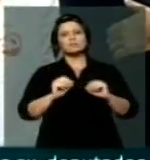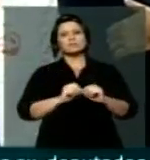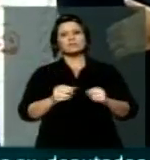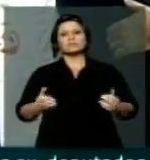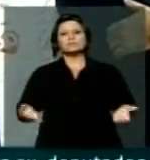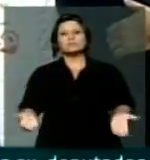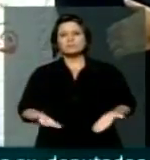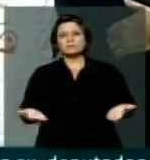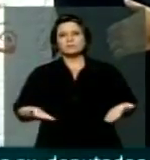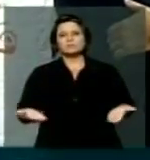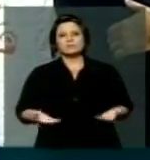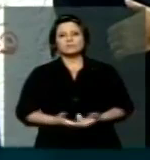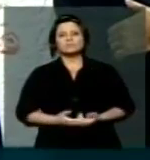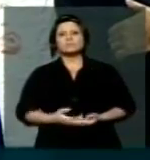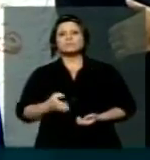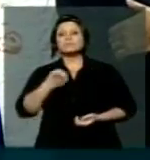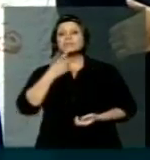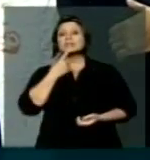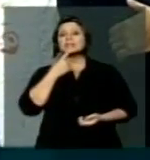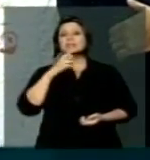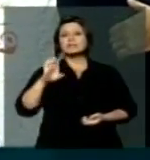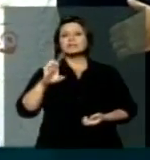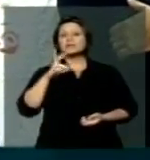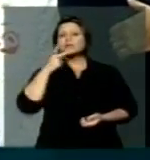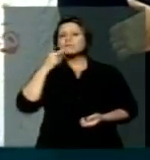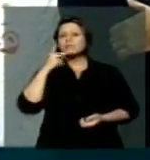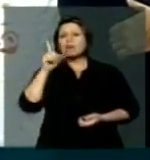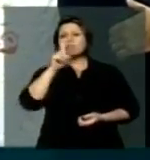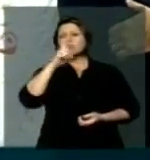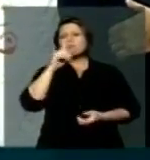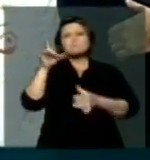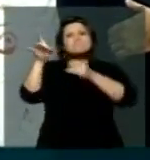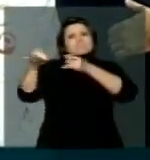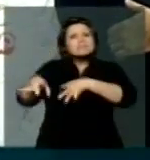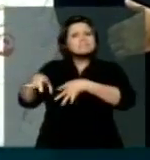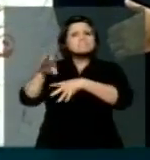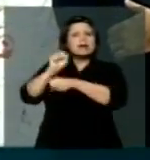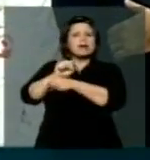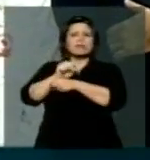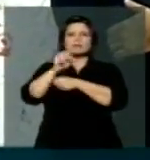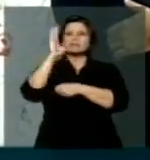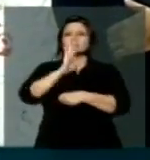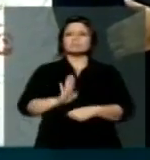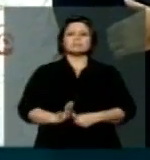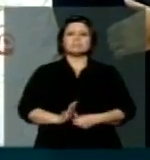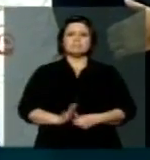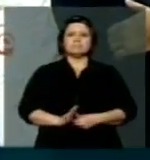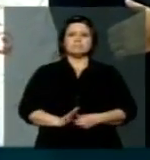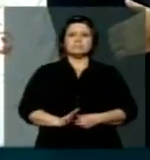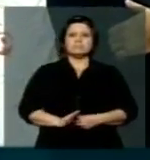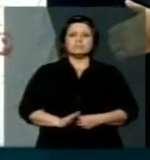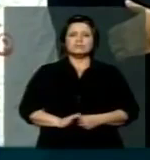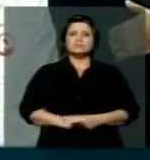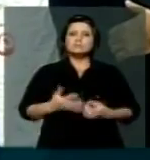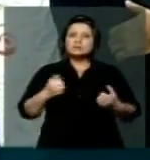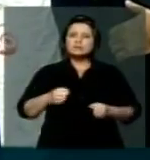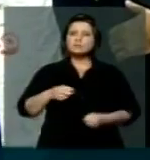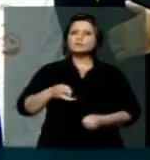fazemos. Quando Eduardo disse para não desistirmos do Brasil, ele disse para todos